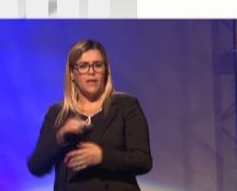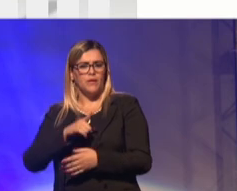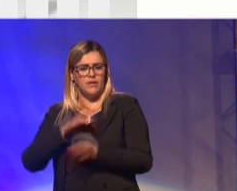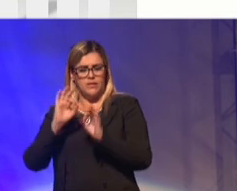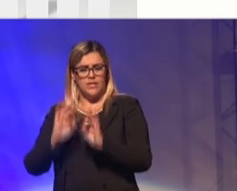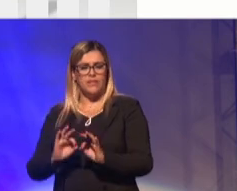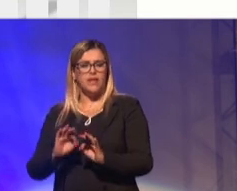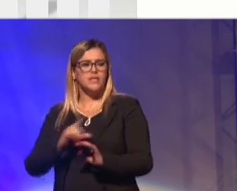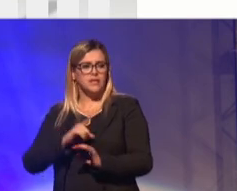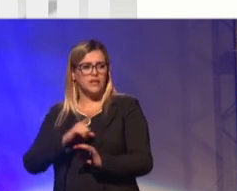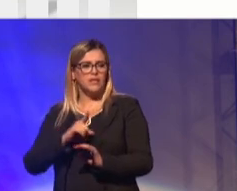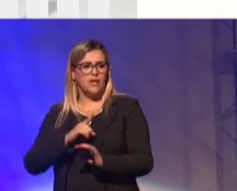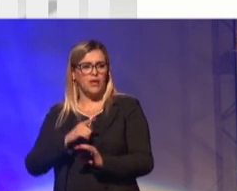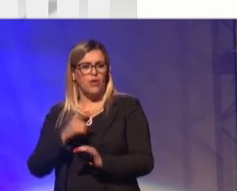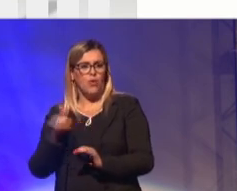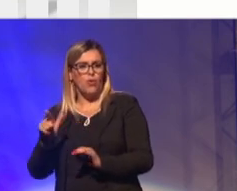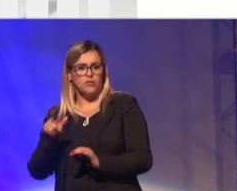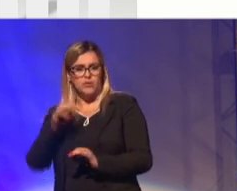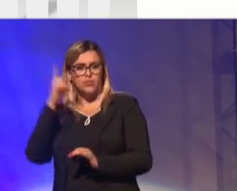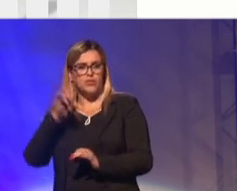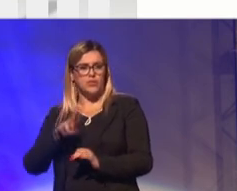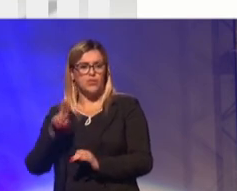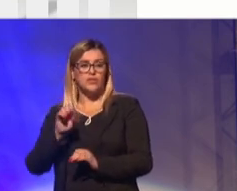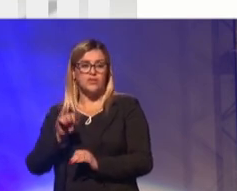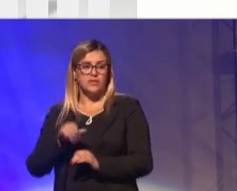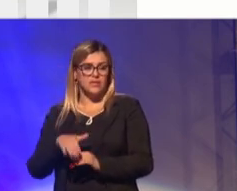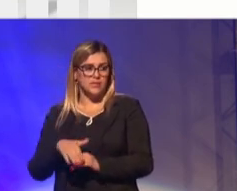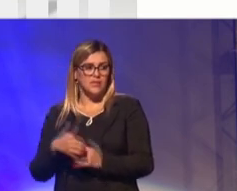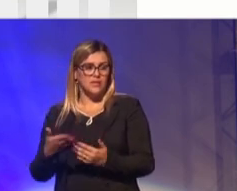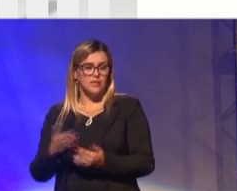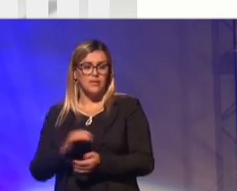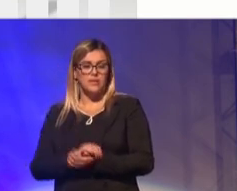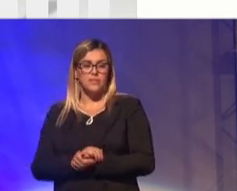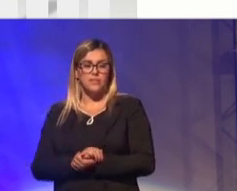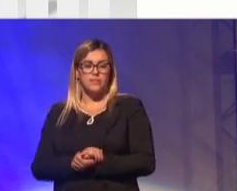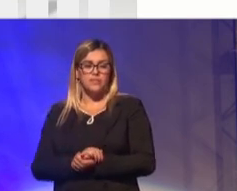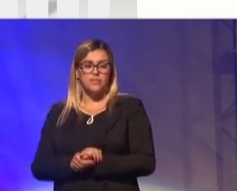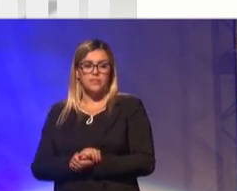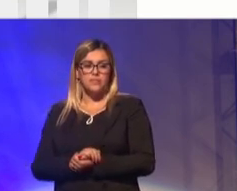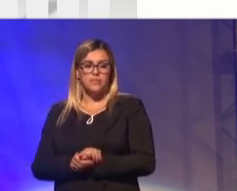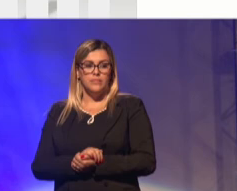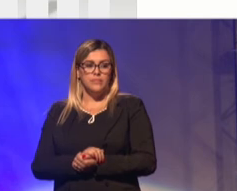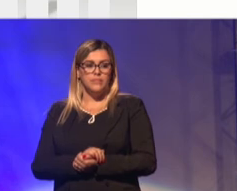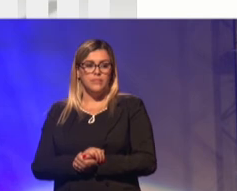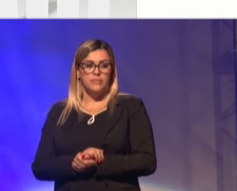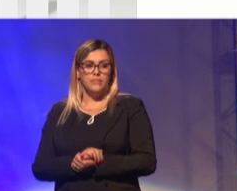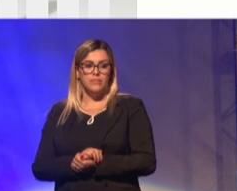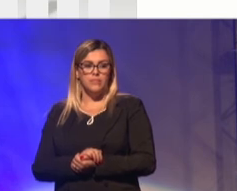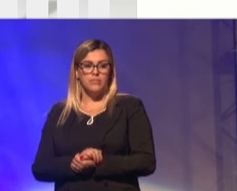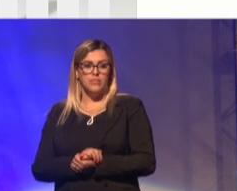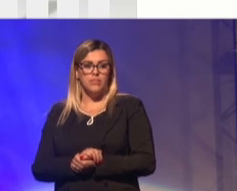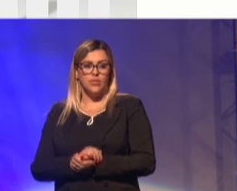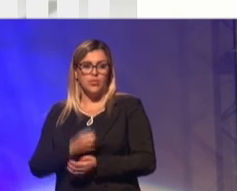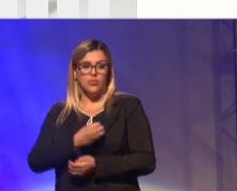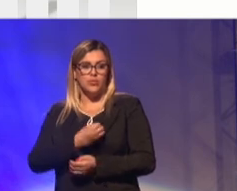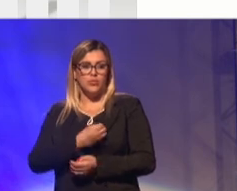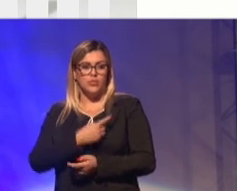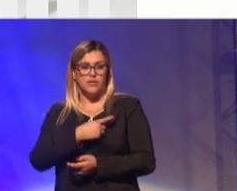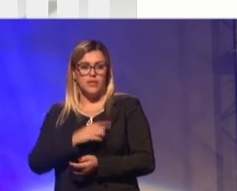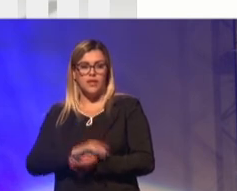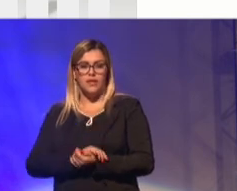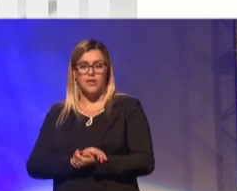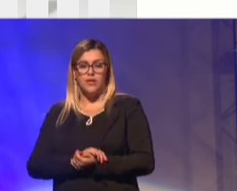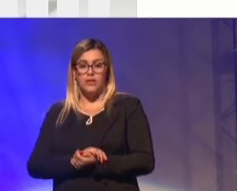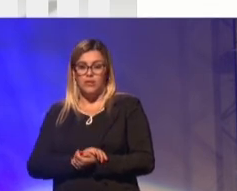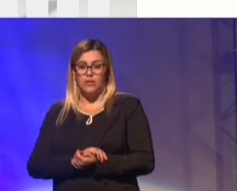existem muito mais trabalhos do que isso. Nossa, está bem, bem claro, né? Ali os números, gente, eles, o